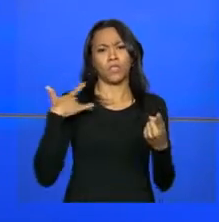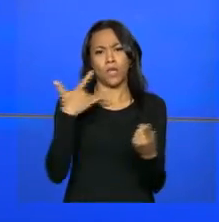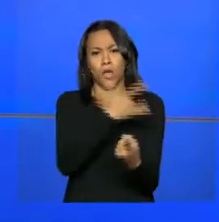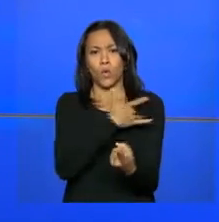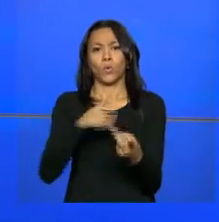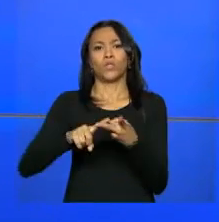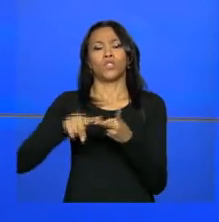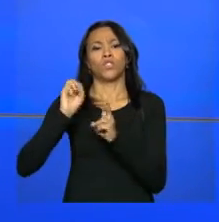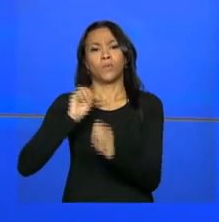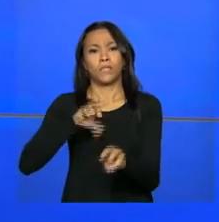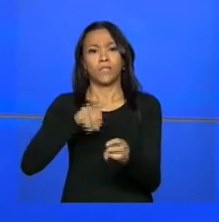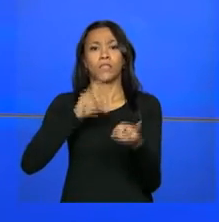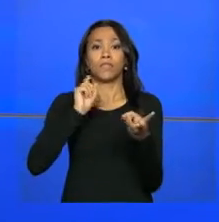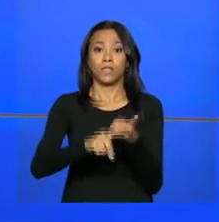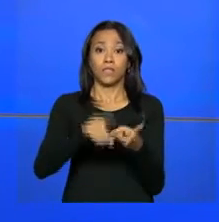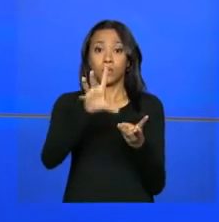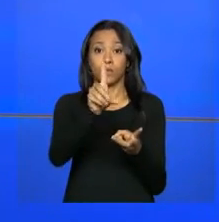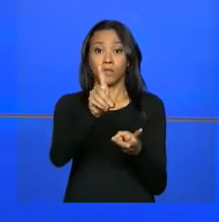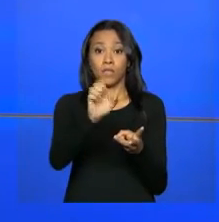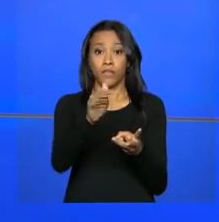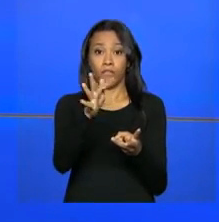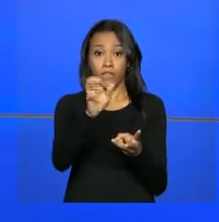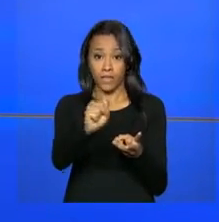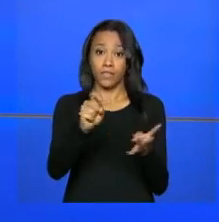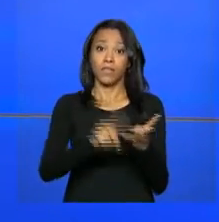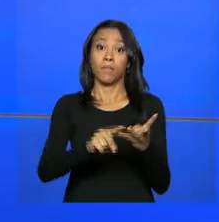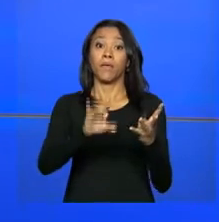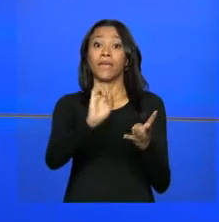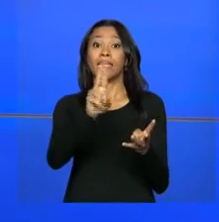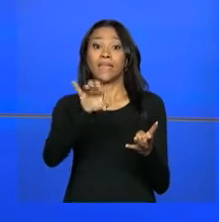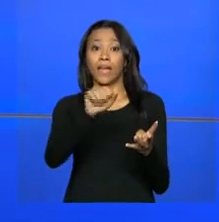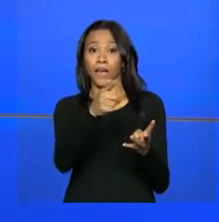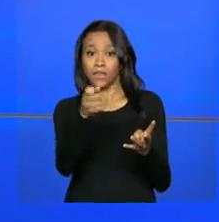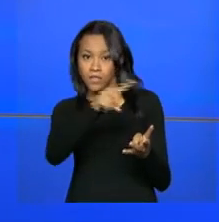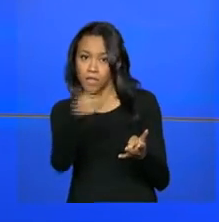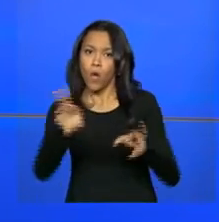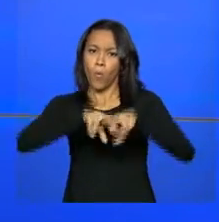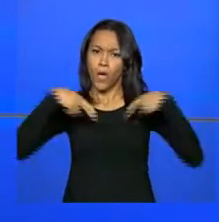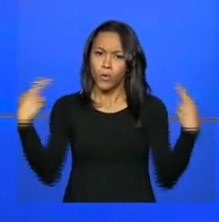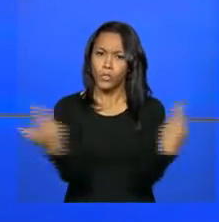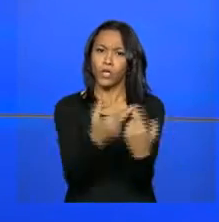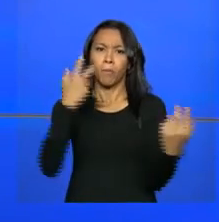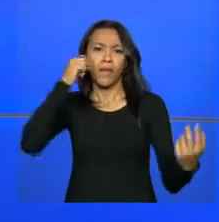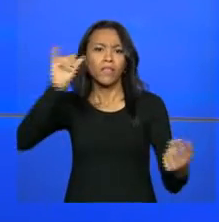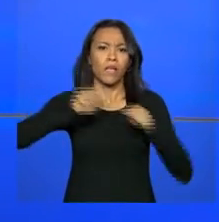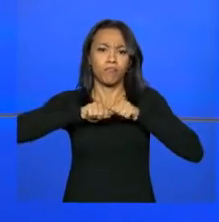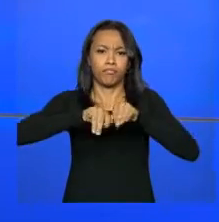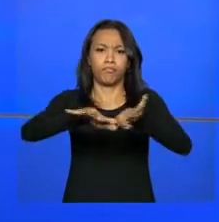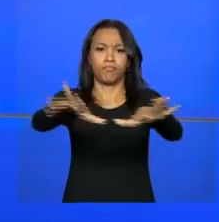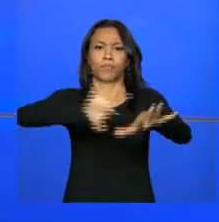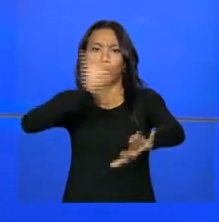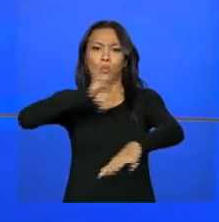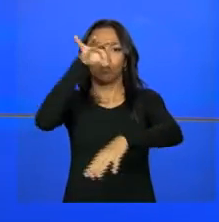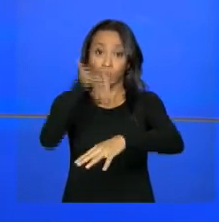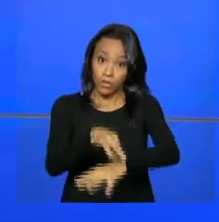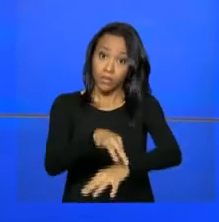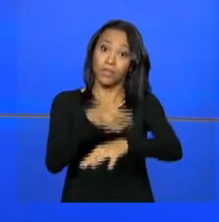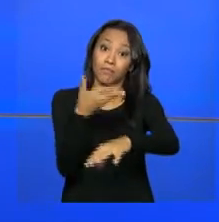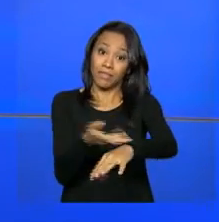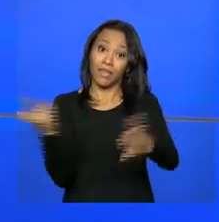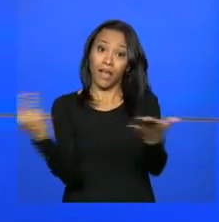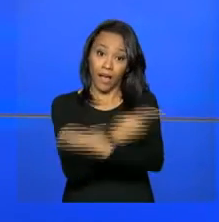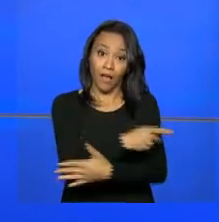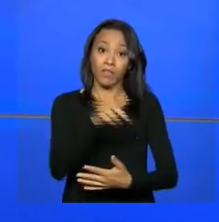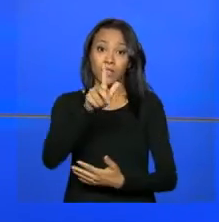comunicação defesa e integração nacional em grande mutirão para evitar a proliferação do aedes aegypti mosquito causador